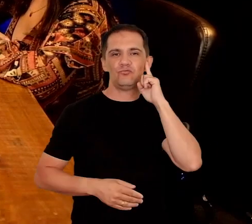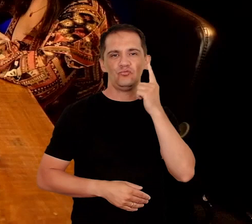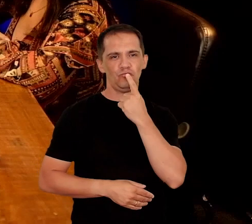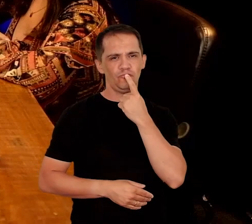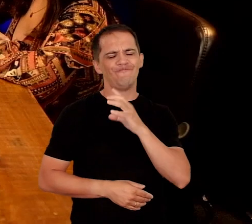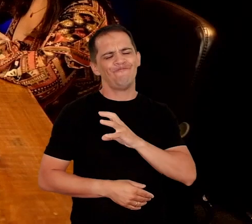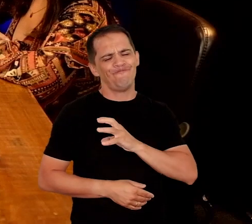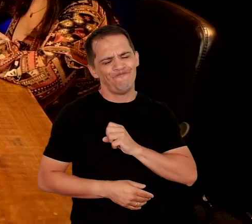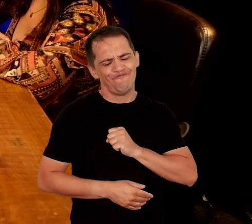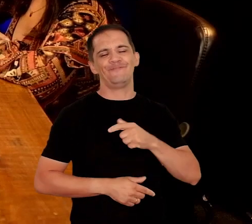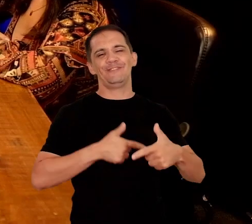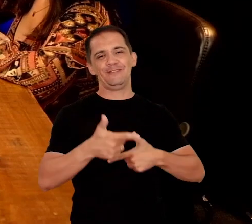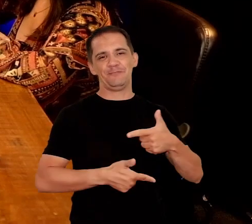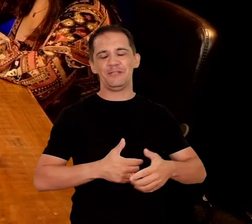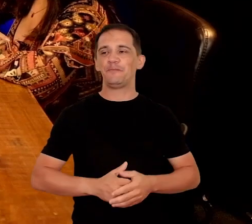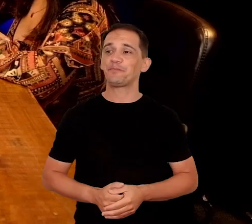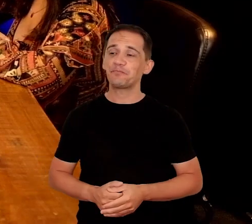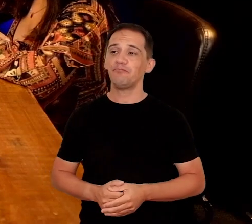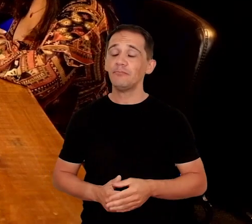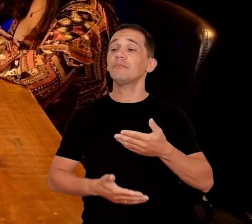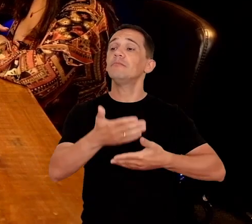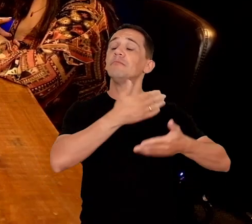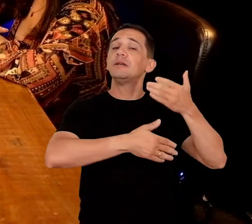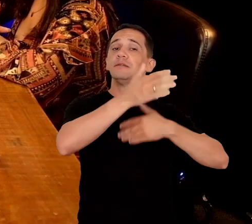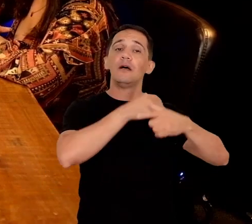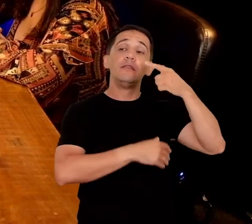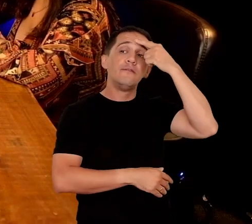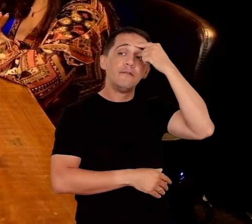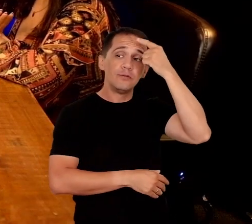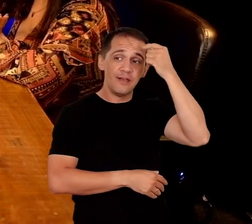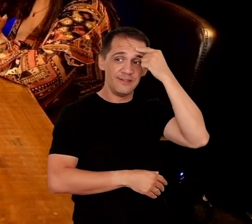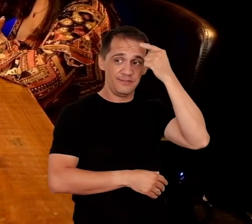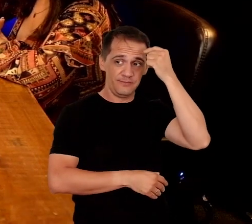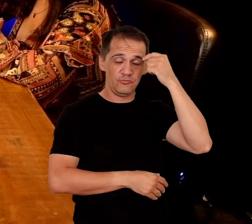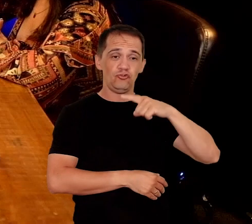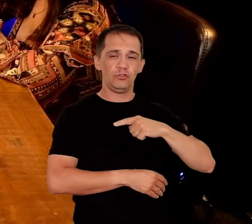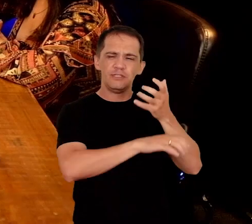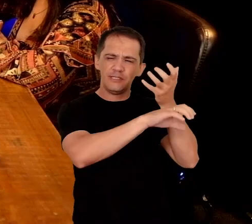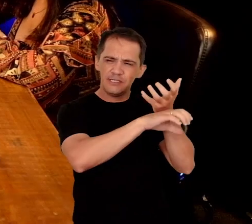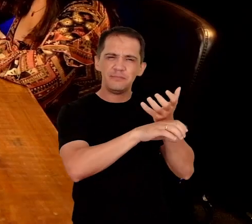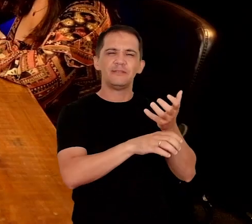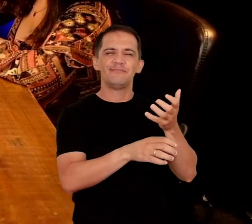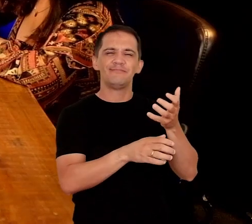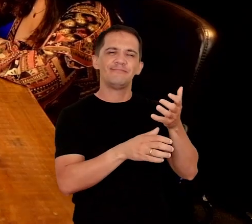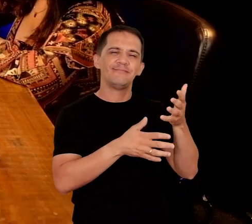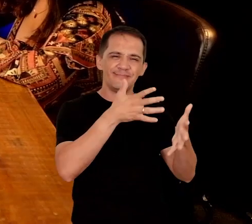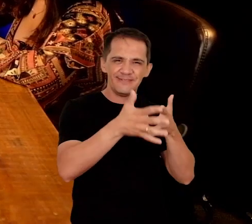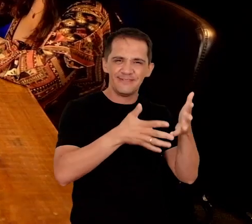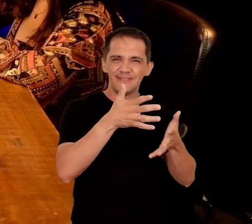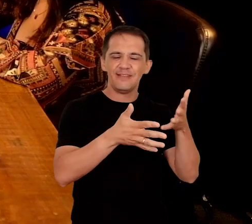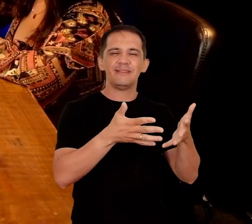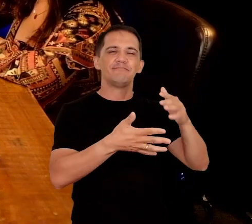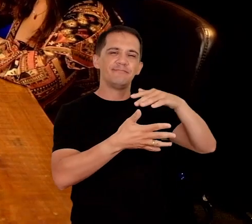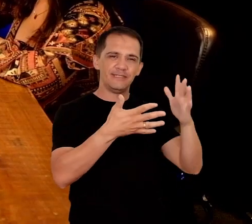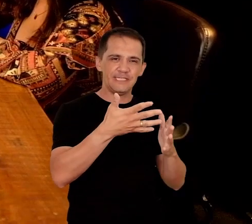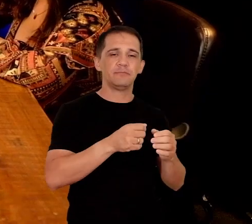é um trabalho que a gente ama fazer. É muito legal mesmo, né? Eu fiz uma vez uma cadeira na faculdade de Libras, né? E lá eu tive